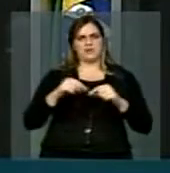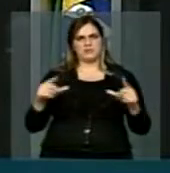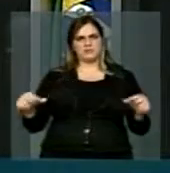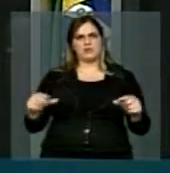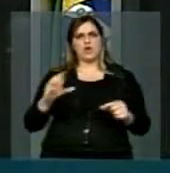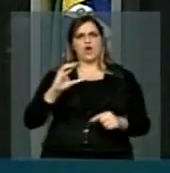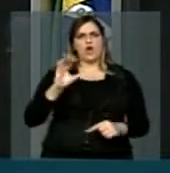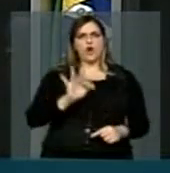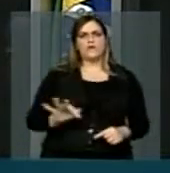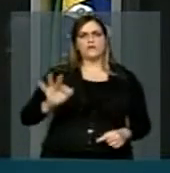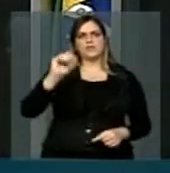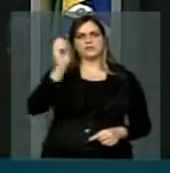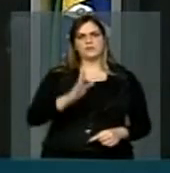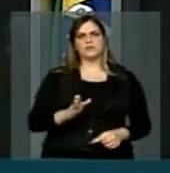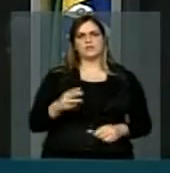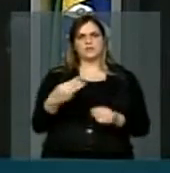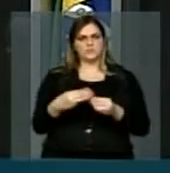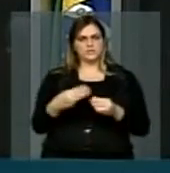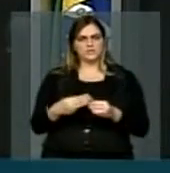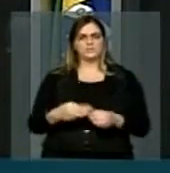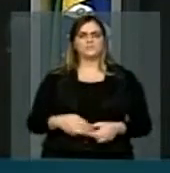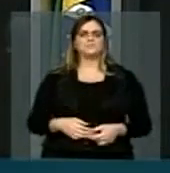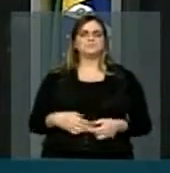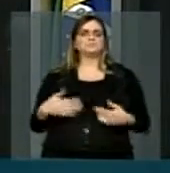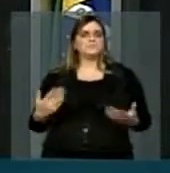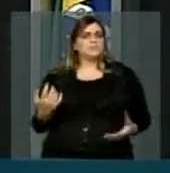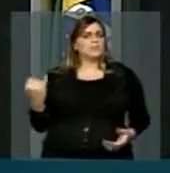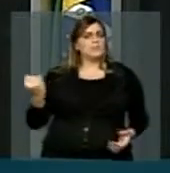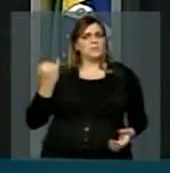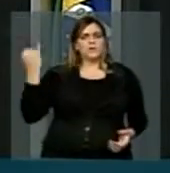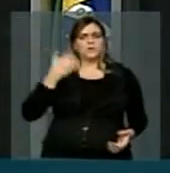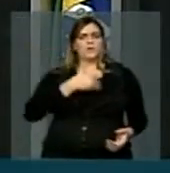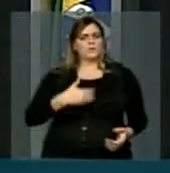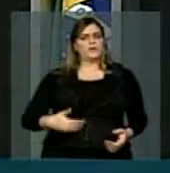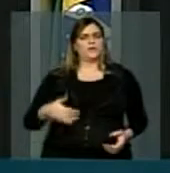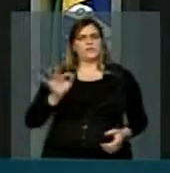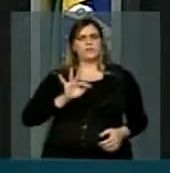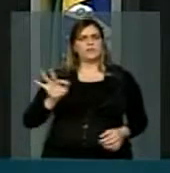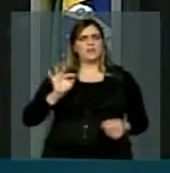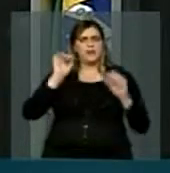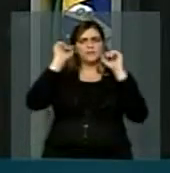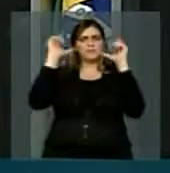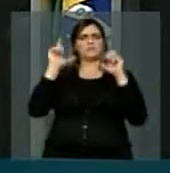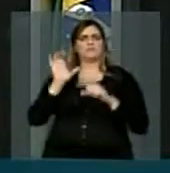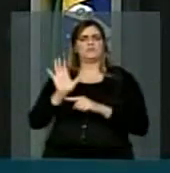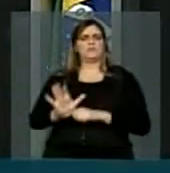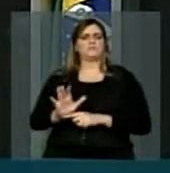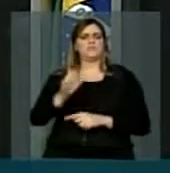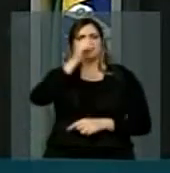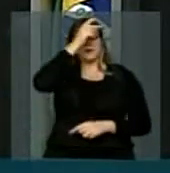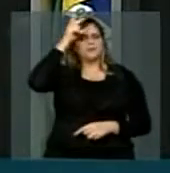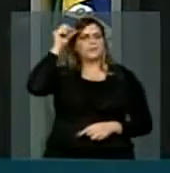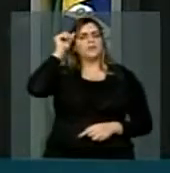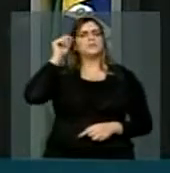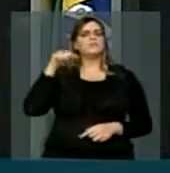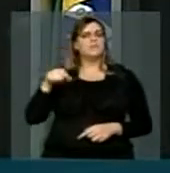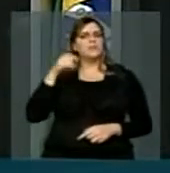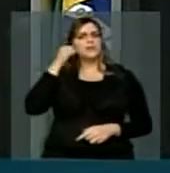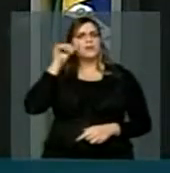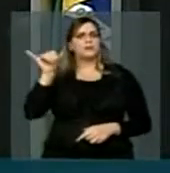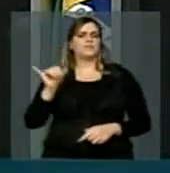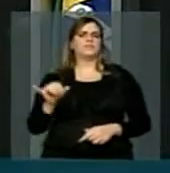Nacional dos Municípios está fazendo. É importante que o governo federal atenda às demandas dos atuais prefeitos, seja para que eles não